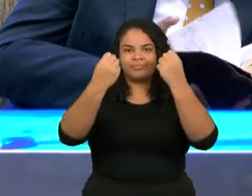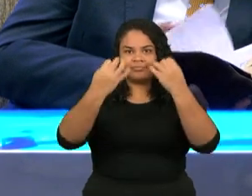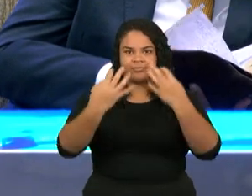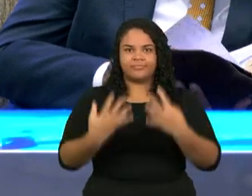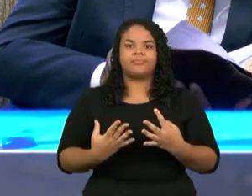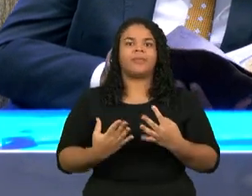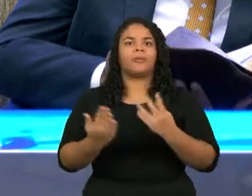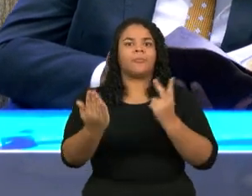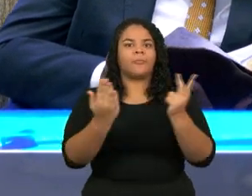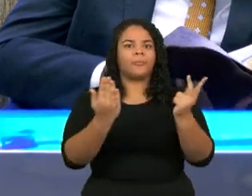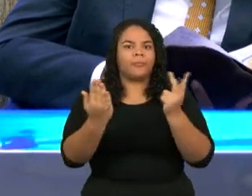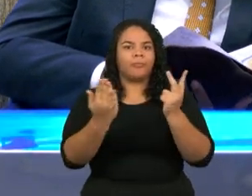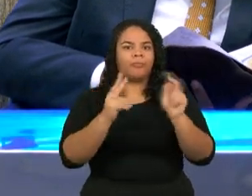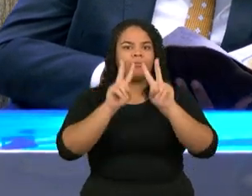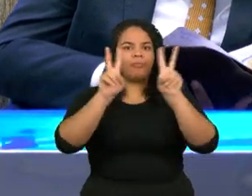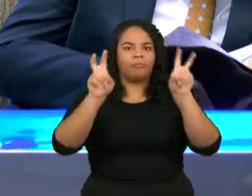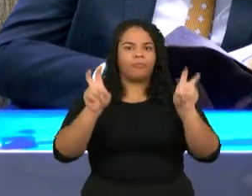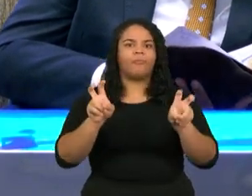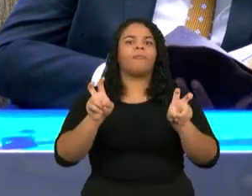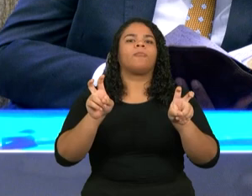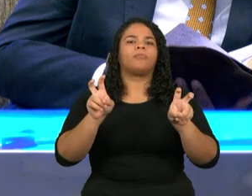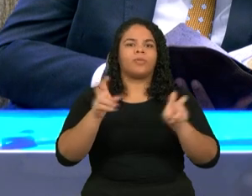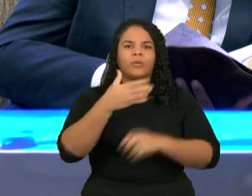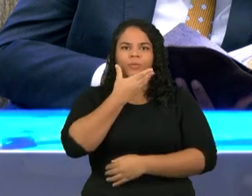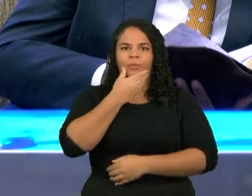do servo vigilante